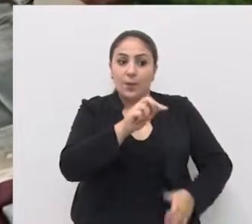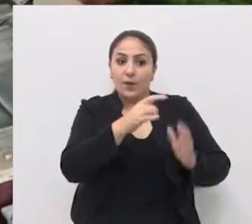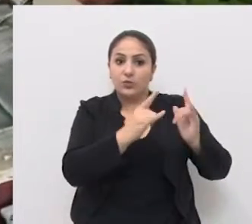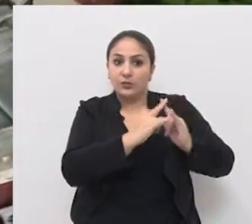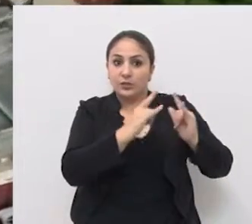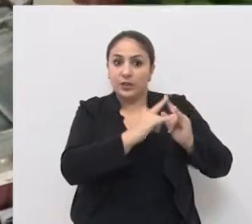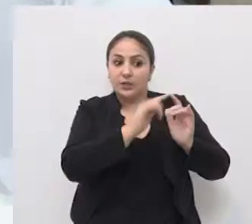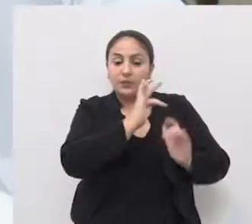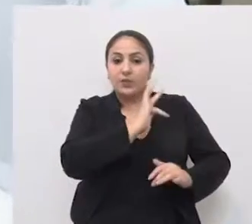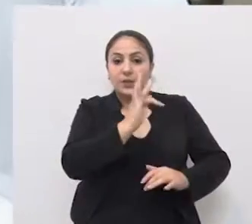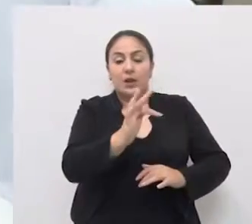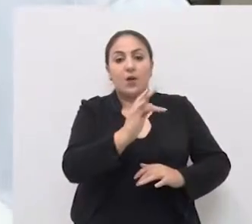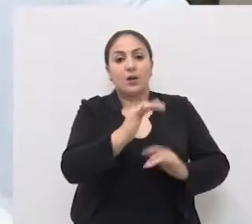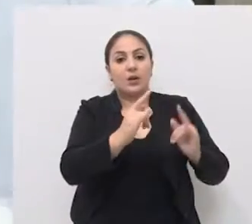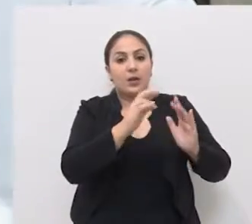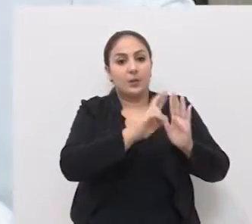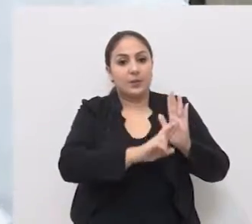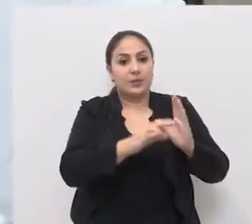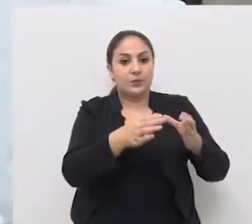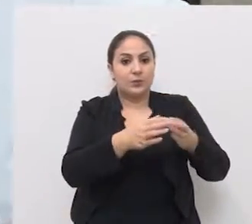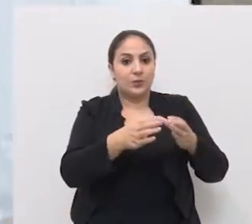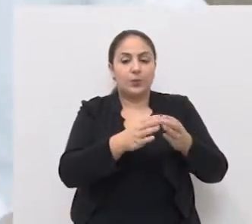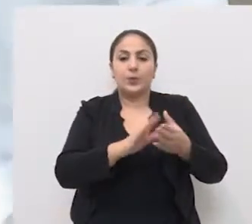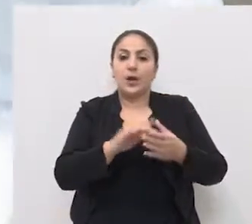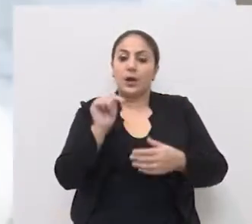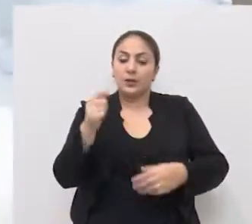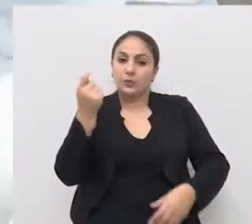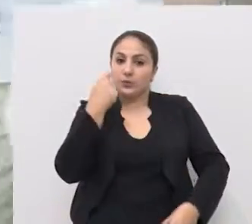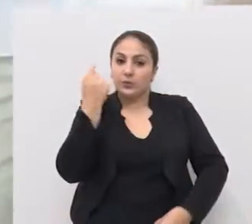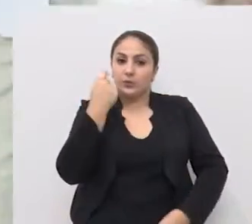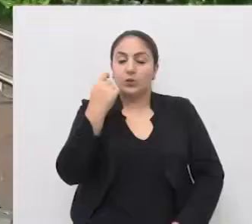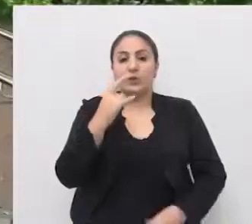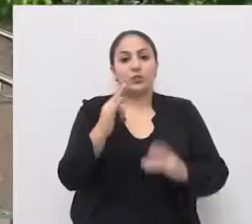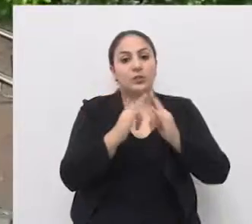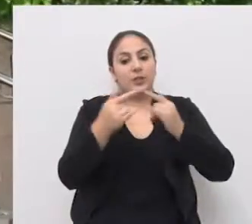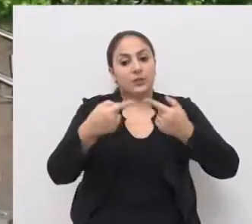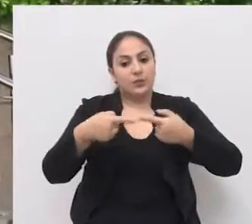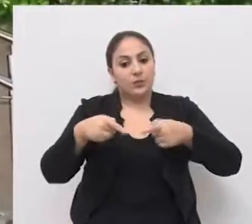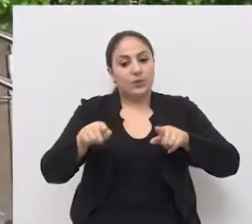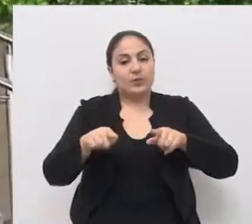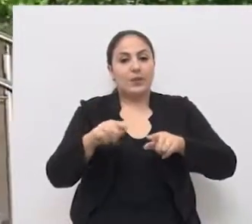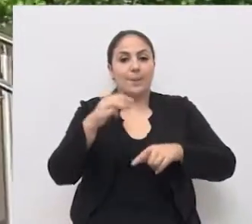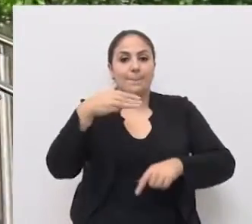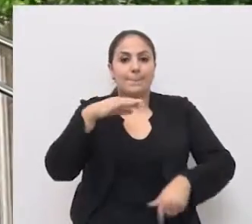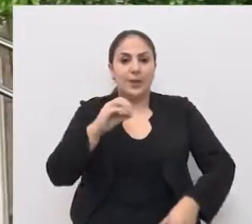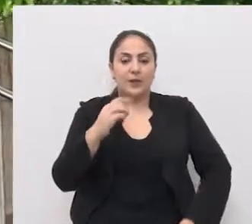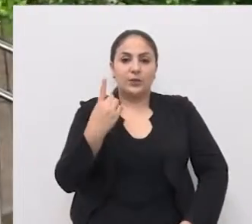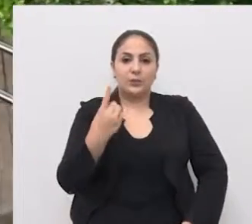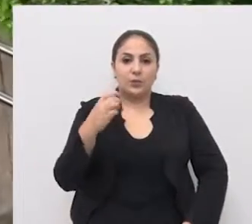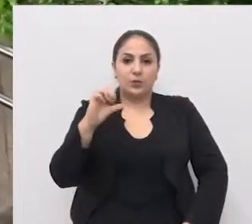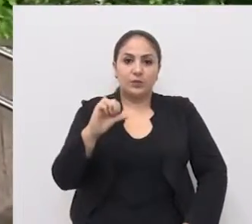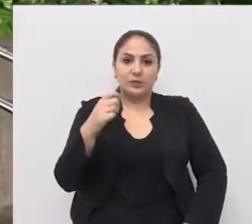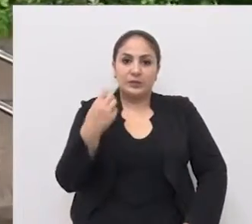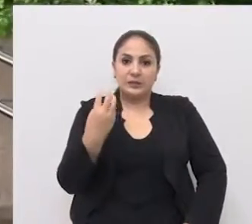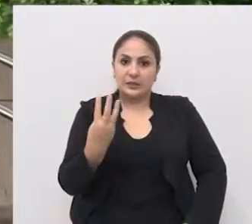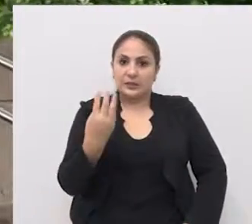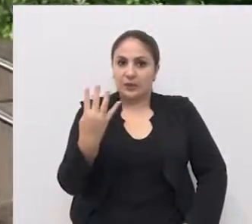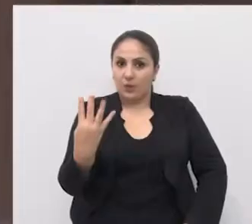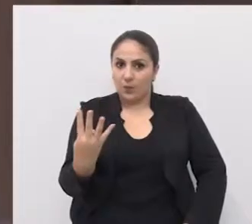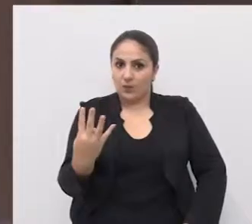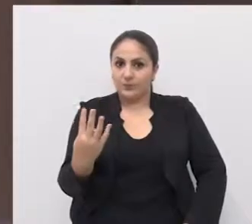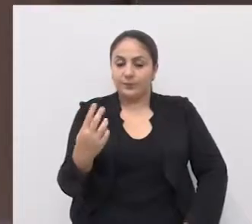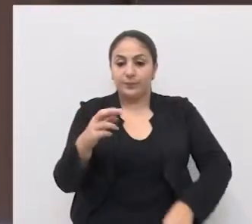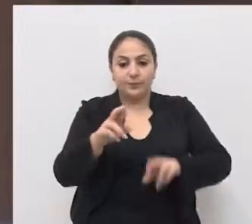representa a categoria. No Rio Grande do Sul, a entidade teve sua sede instalada em maio de